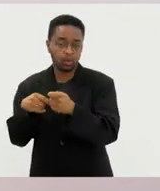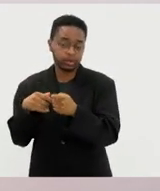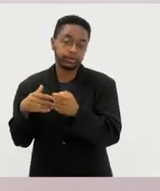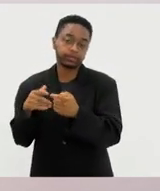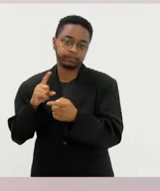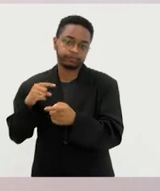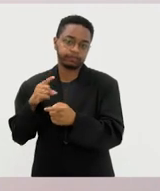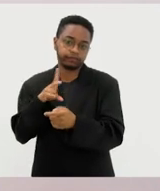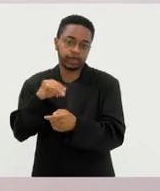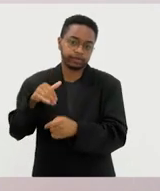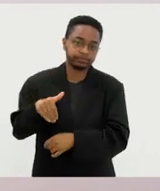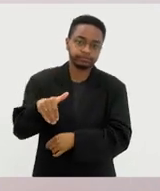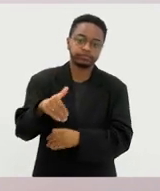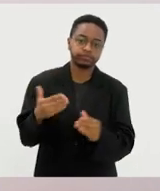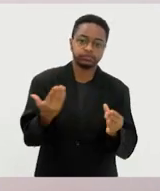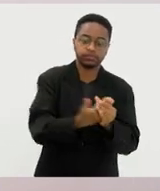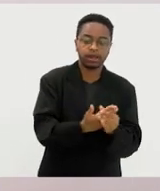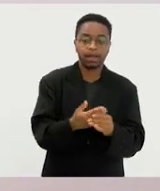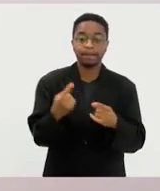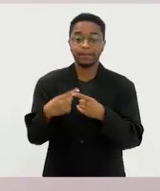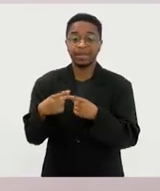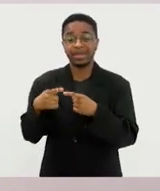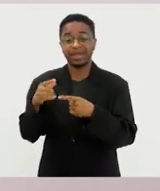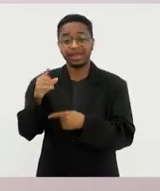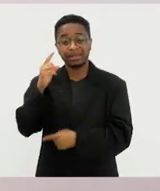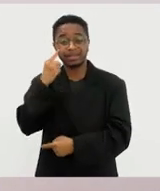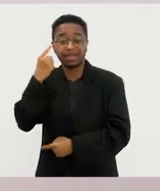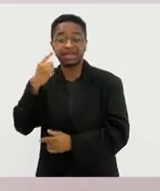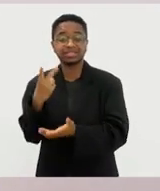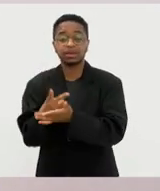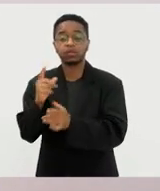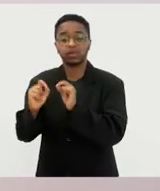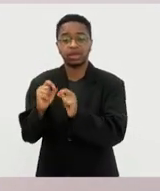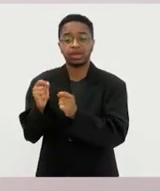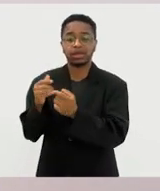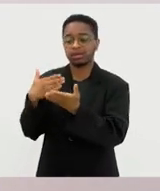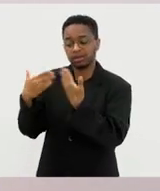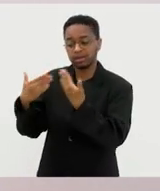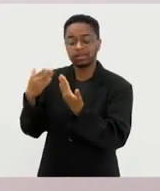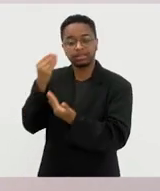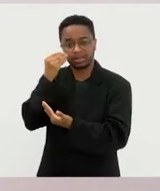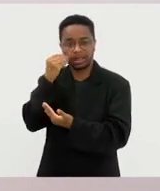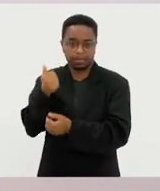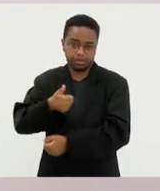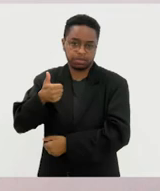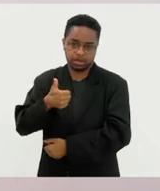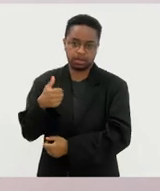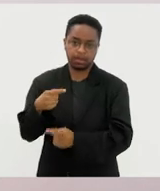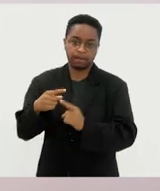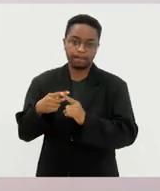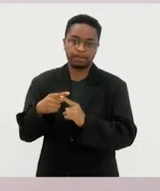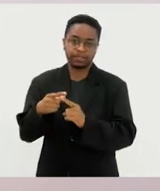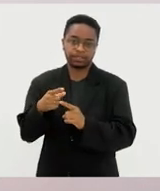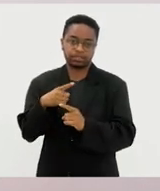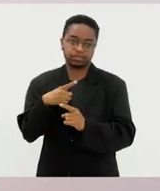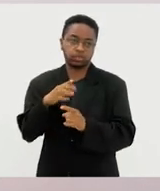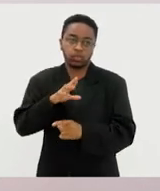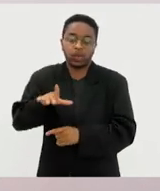porque esse tipo de negociação não envolve só o Estado do Rio de Janeiro. Nosso caso é mais crítico até, talvez seja o mais emblemático